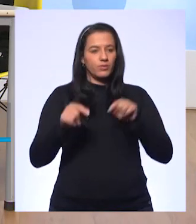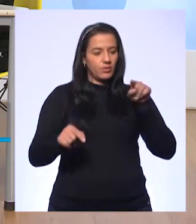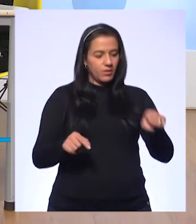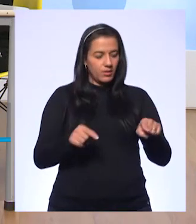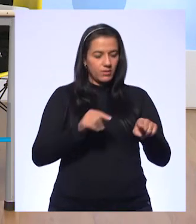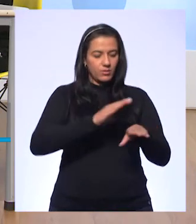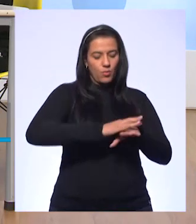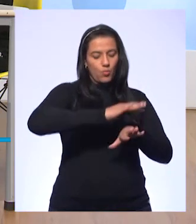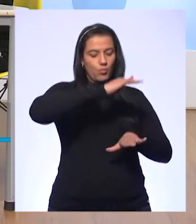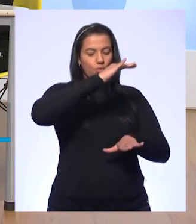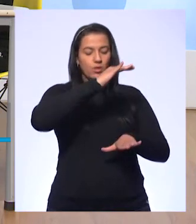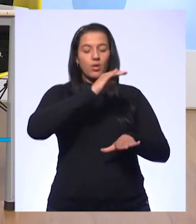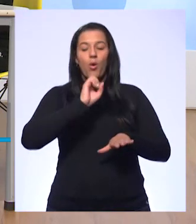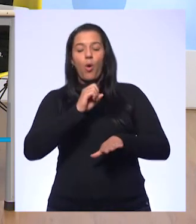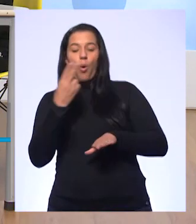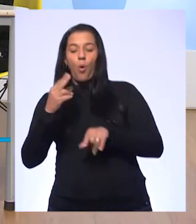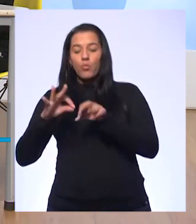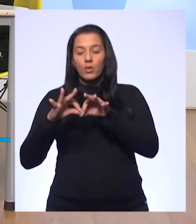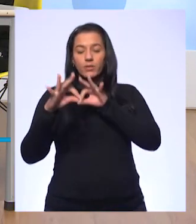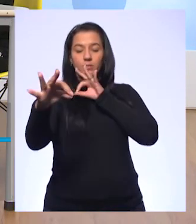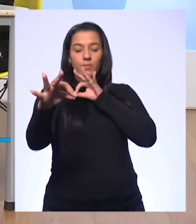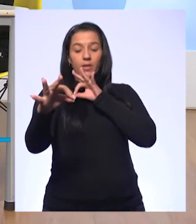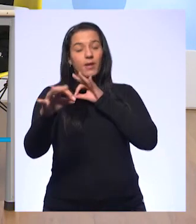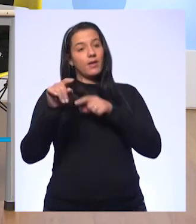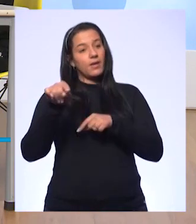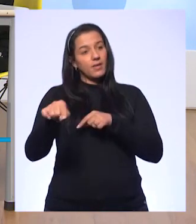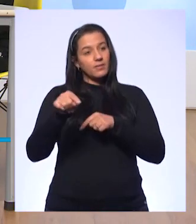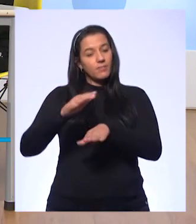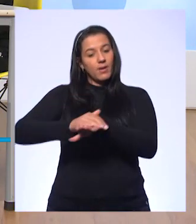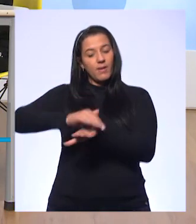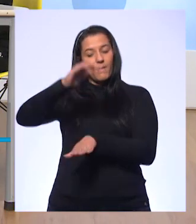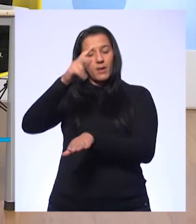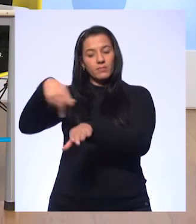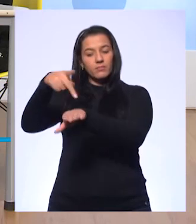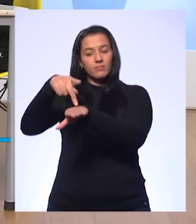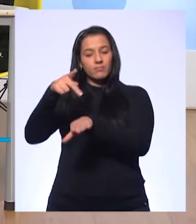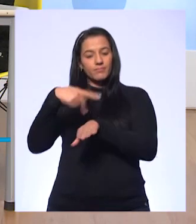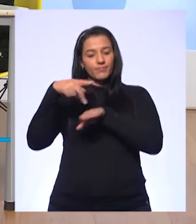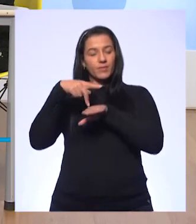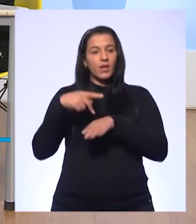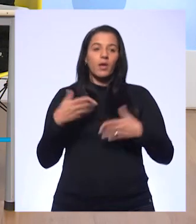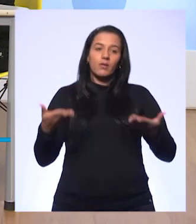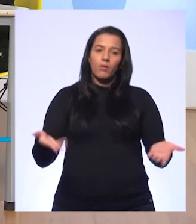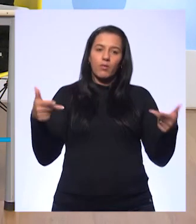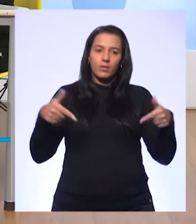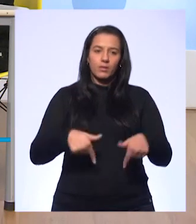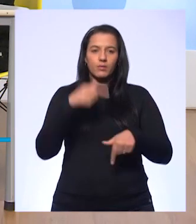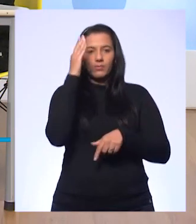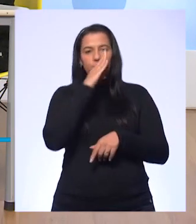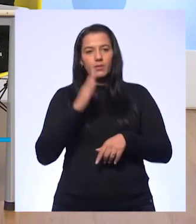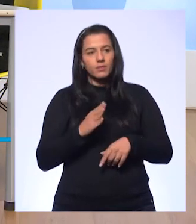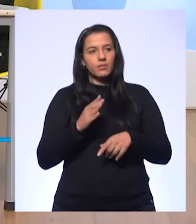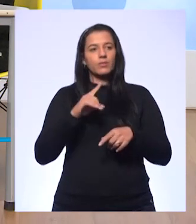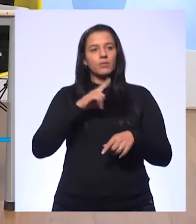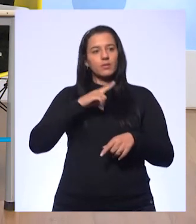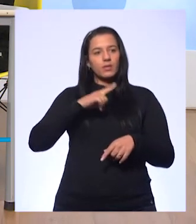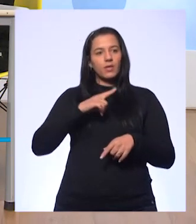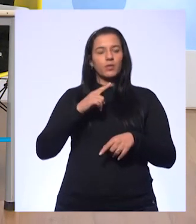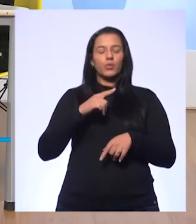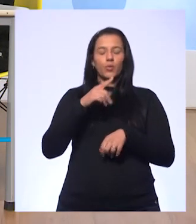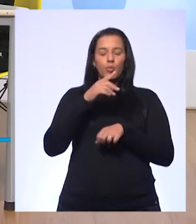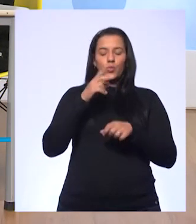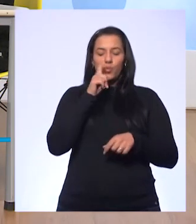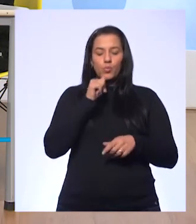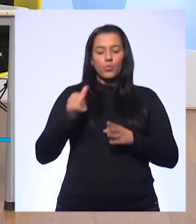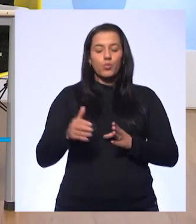quando a extensão do rio, ele pega mais países aí, é o que nem o rio Amazonas aqui também, ele é bastante extenso, mas